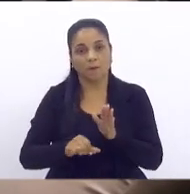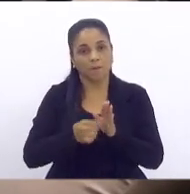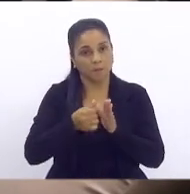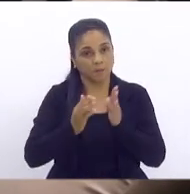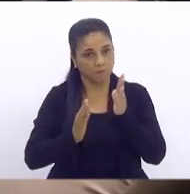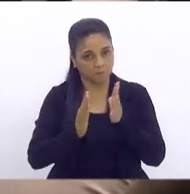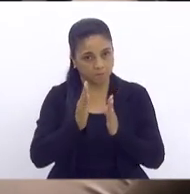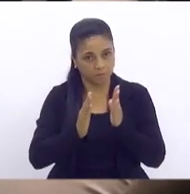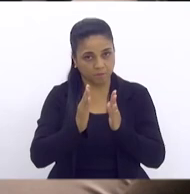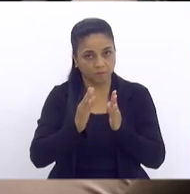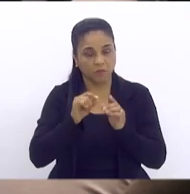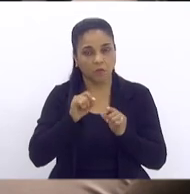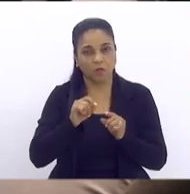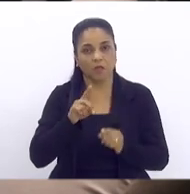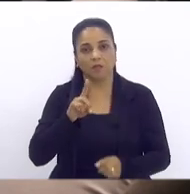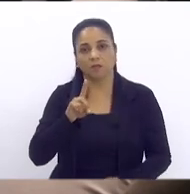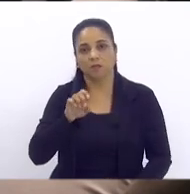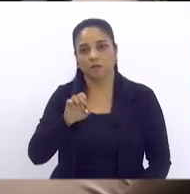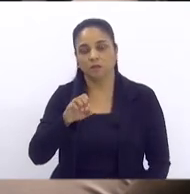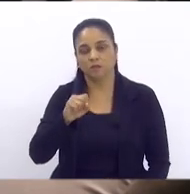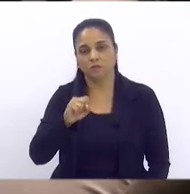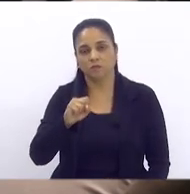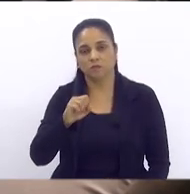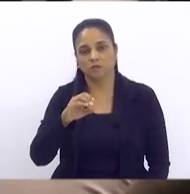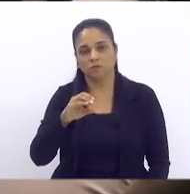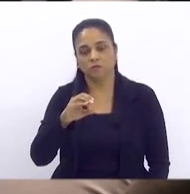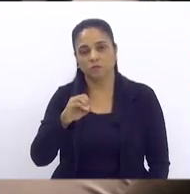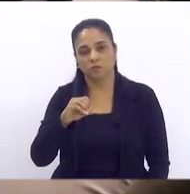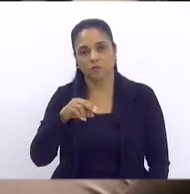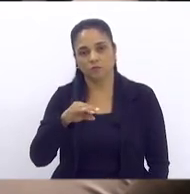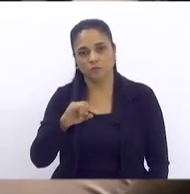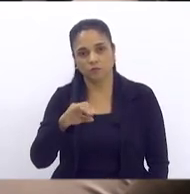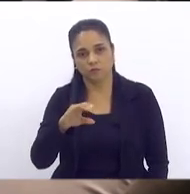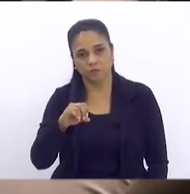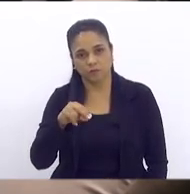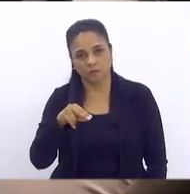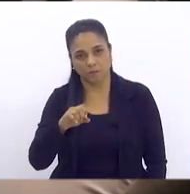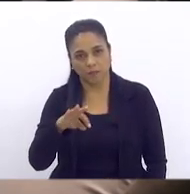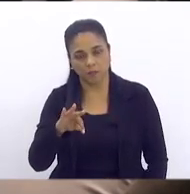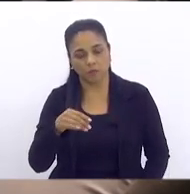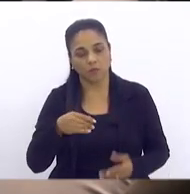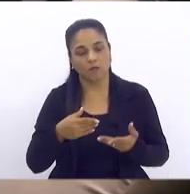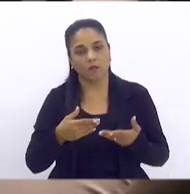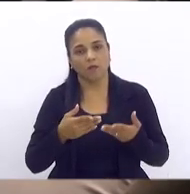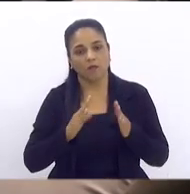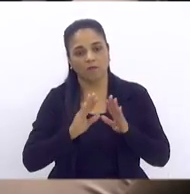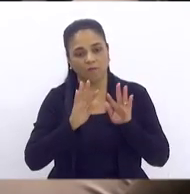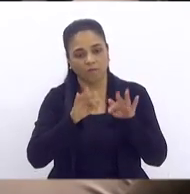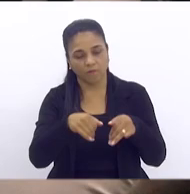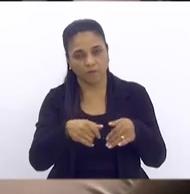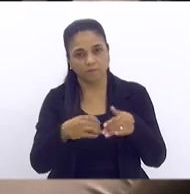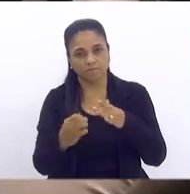o descomissionamento, que compreende as ações ao término da vida útil do empreendimento,